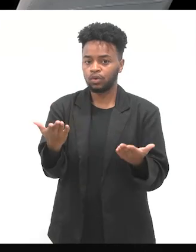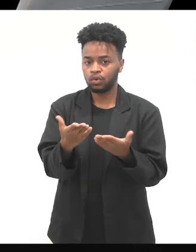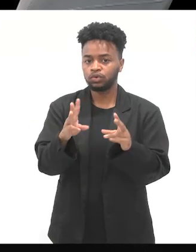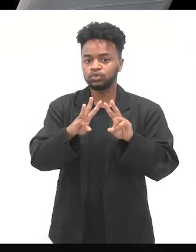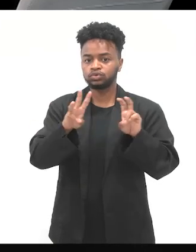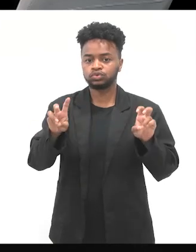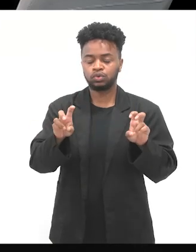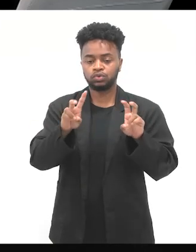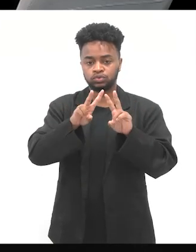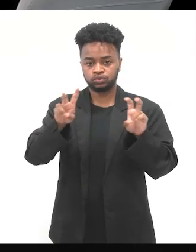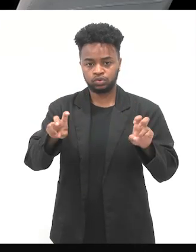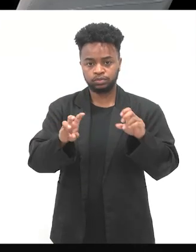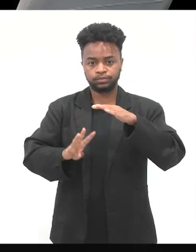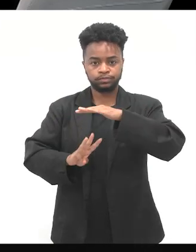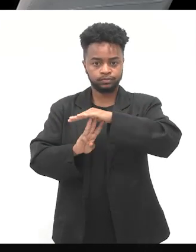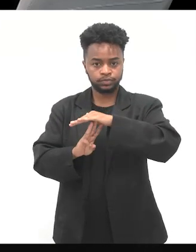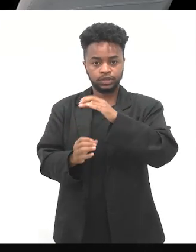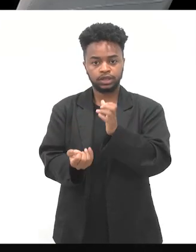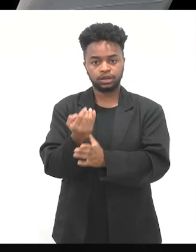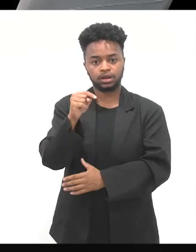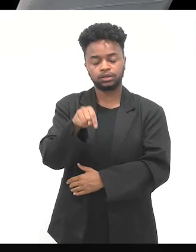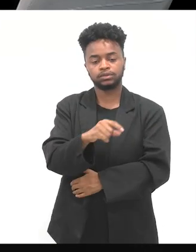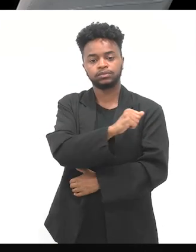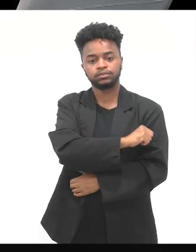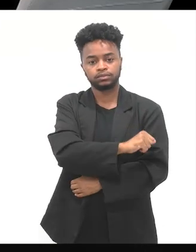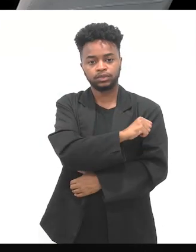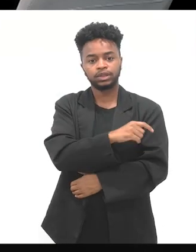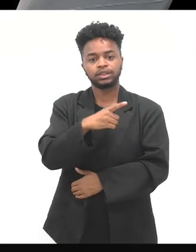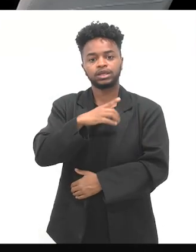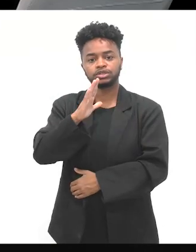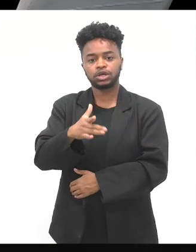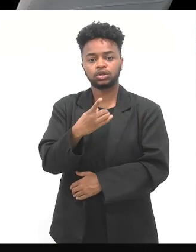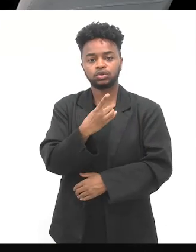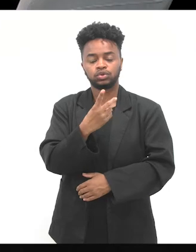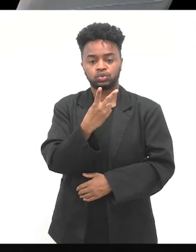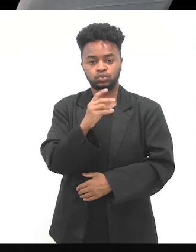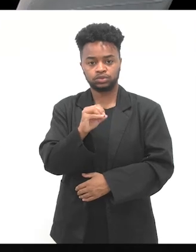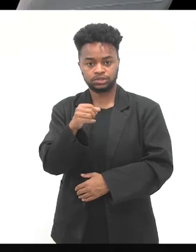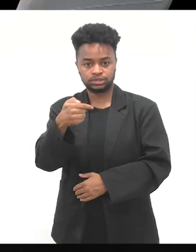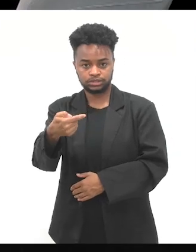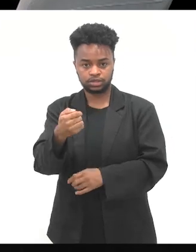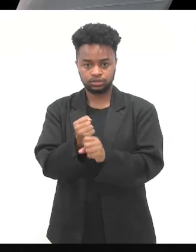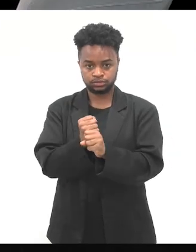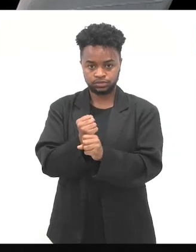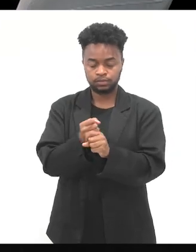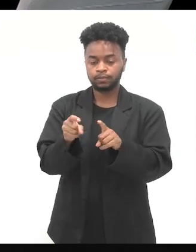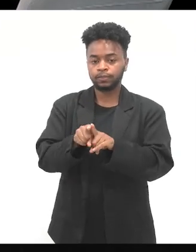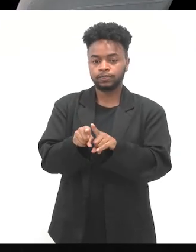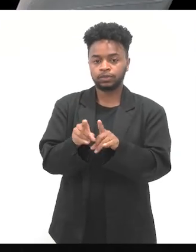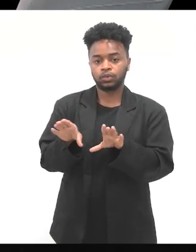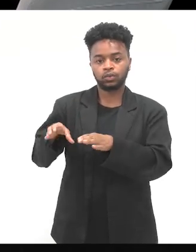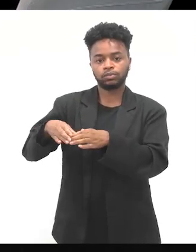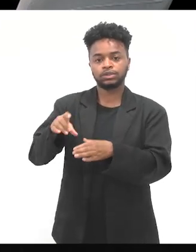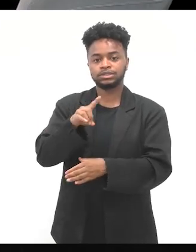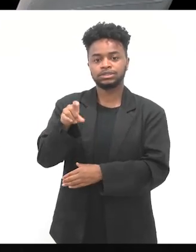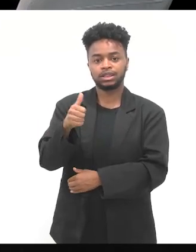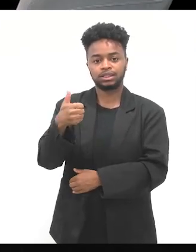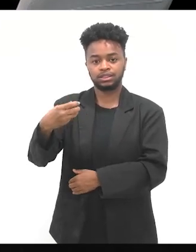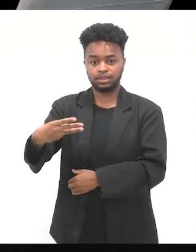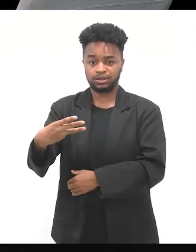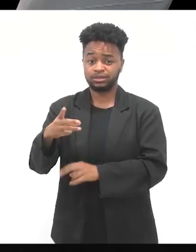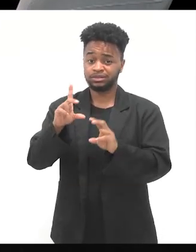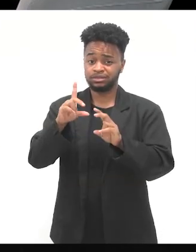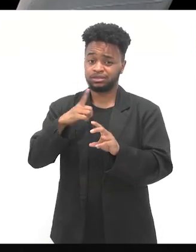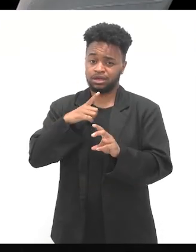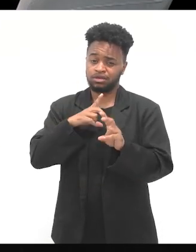do Museu Nacional, né, fundado no Rio de Janeiro, com 207 anos, né, e a colônia, né, Z13, que